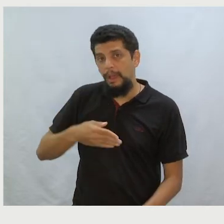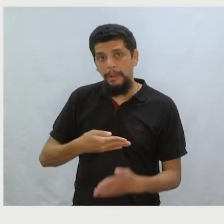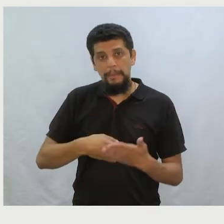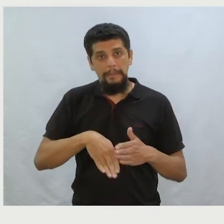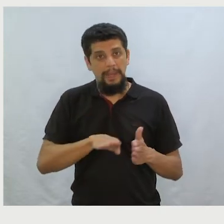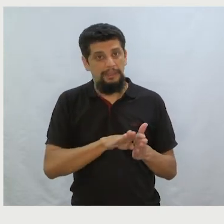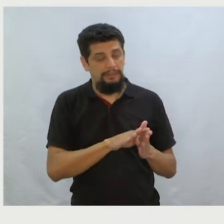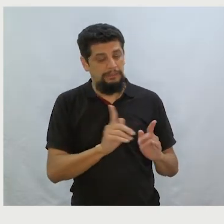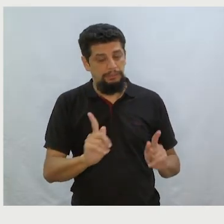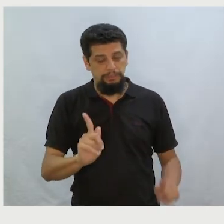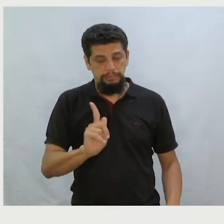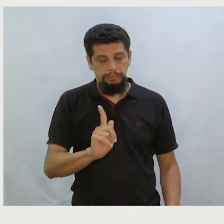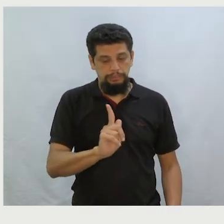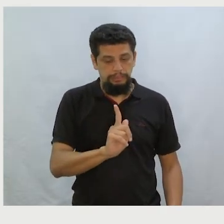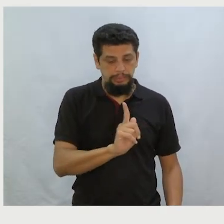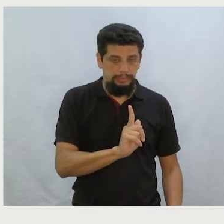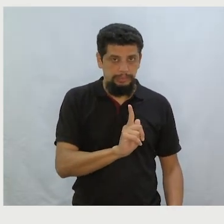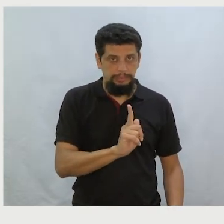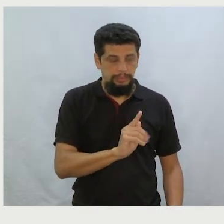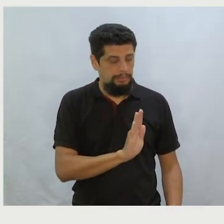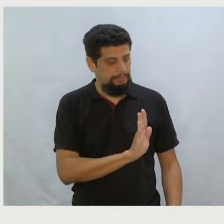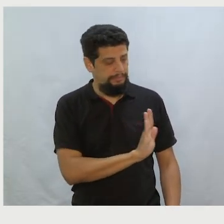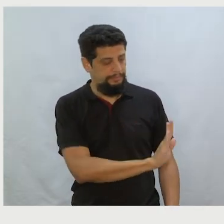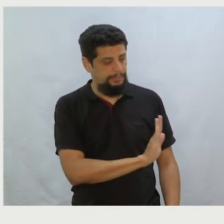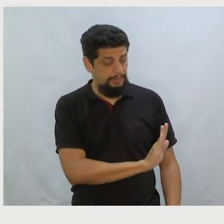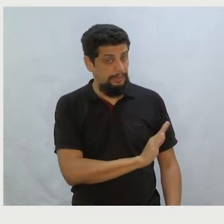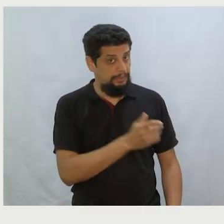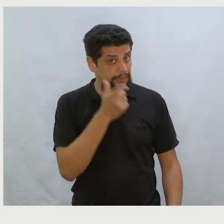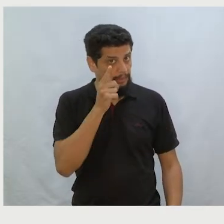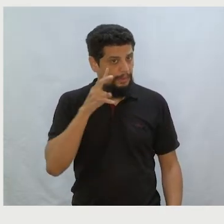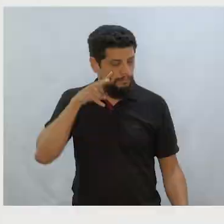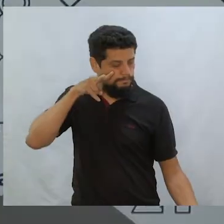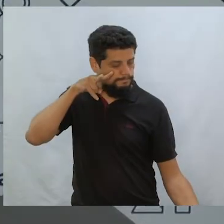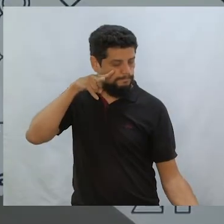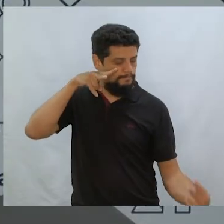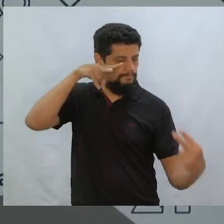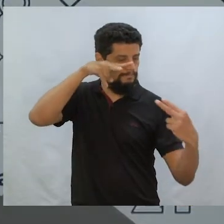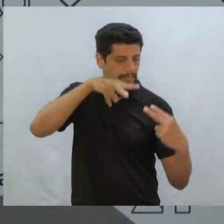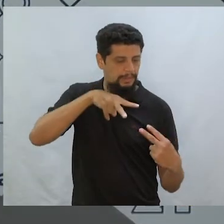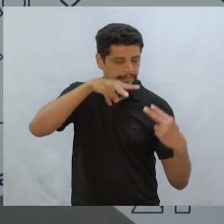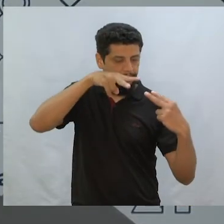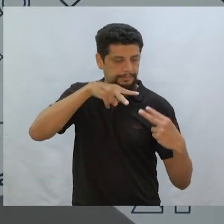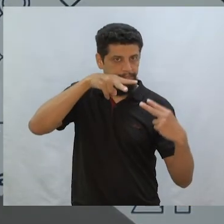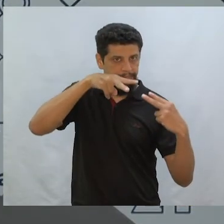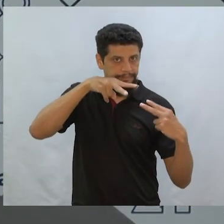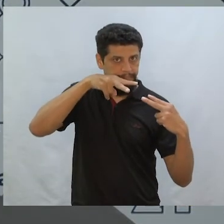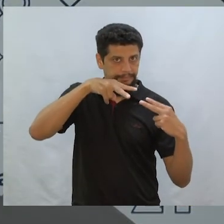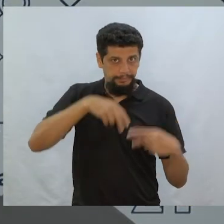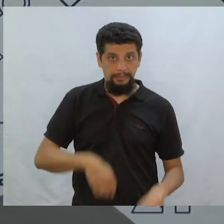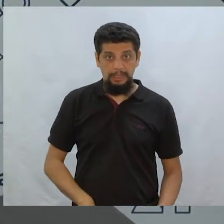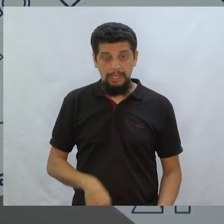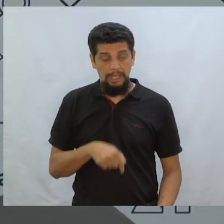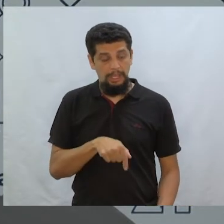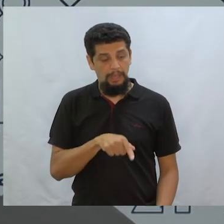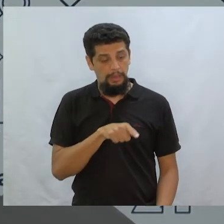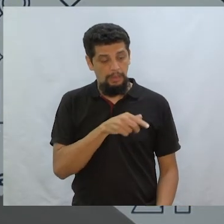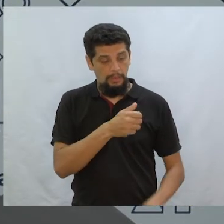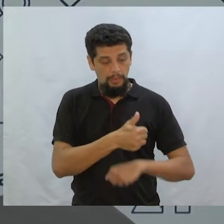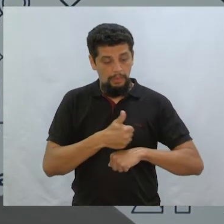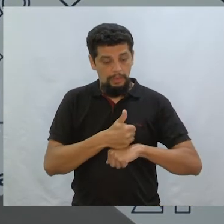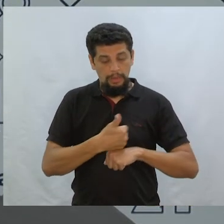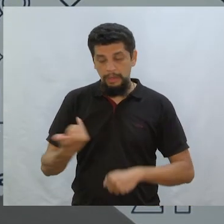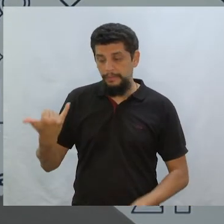mas ele chegou o porta lápis para o lado e eu consegui olhar para ele bem de frente e ele